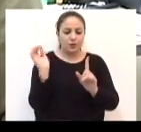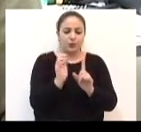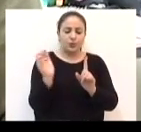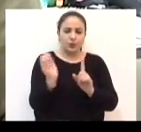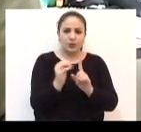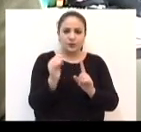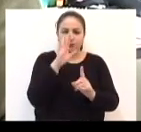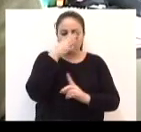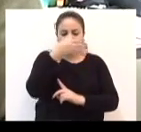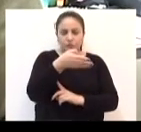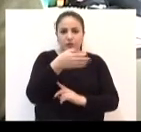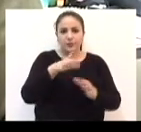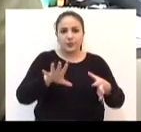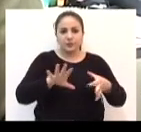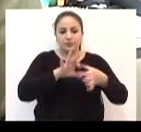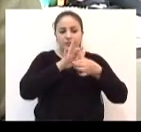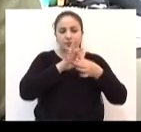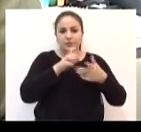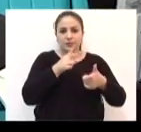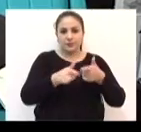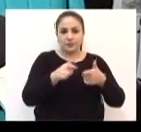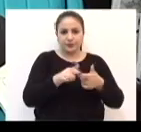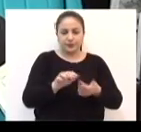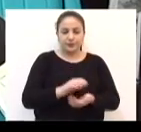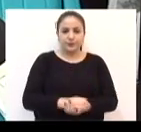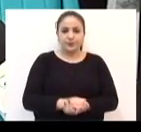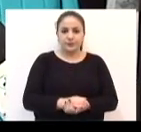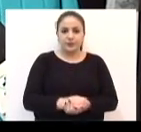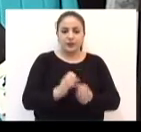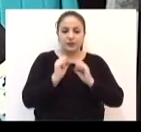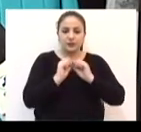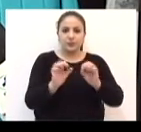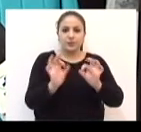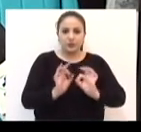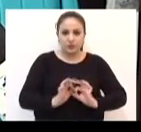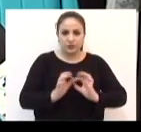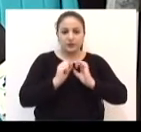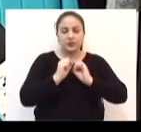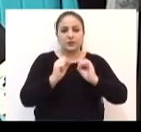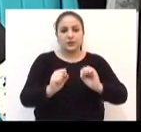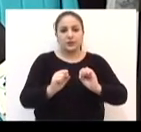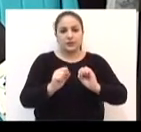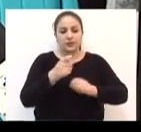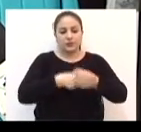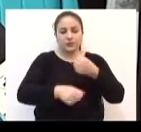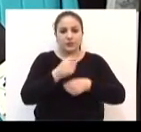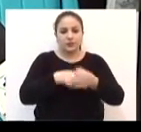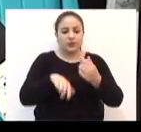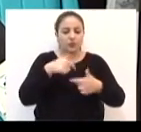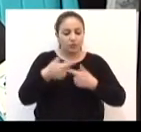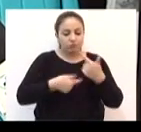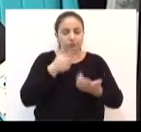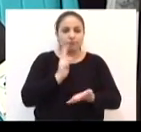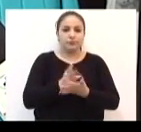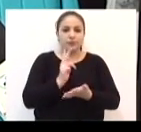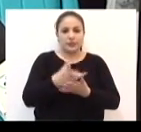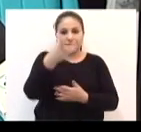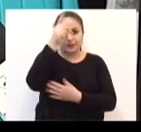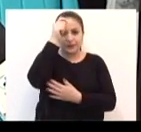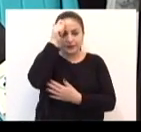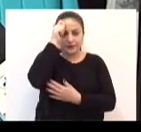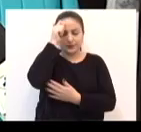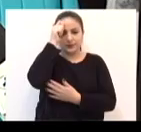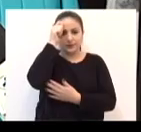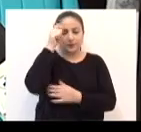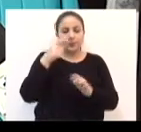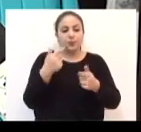influenciaram diretamente nesta previsão. A Secretaria de Planejamento e a Secretaria de Finanças trabalham constantemente com a análise